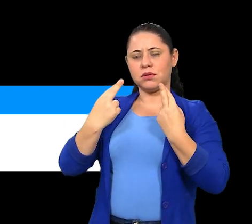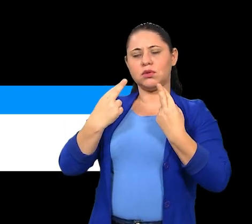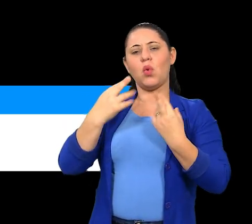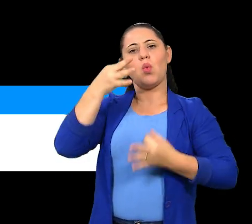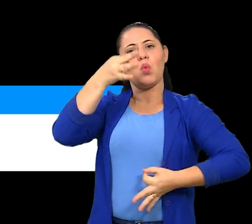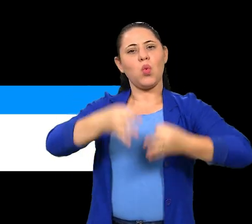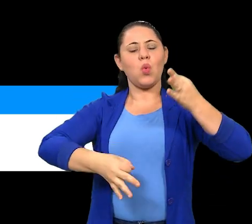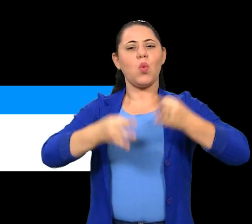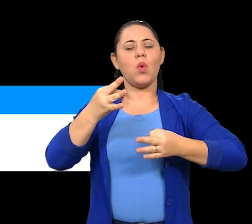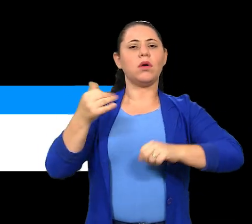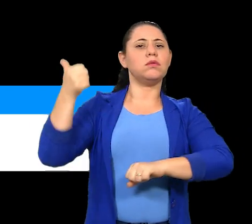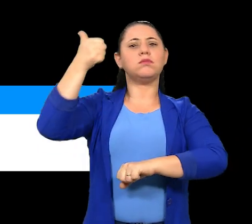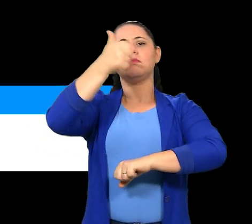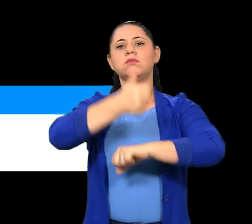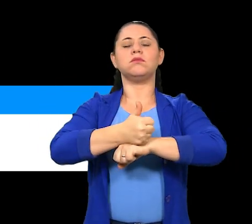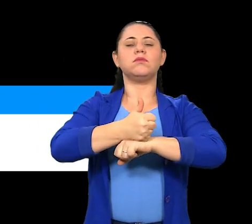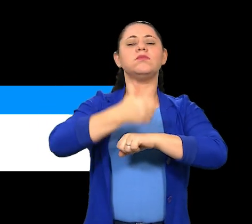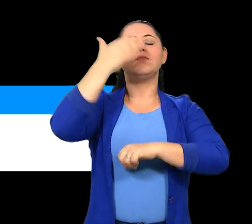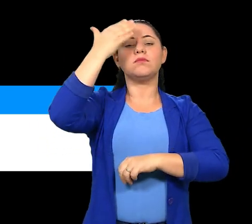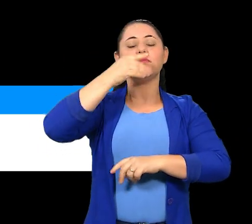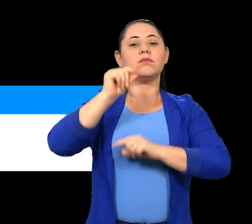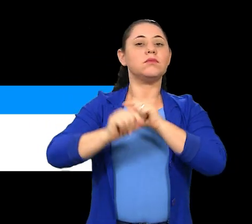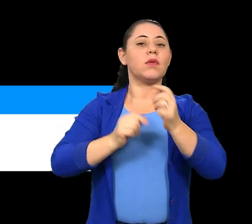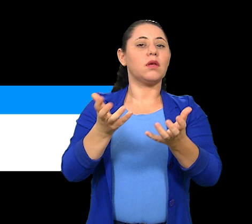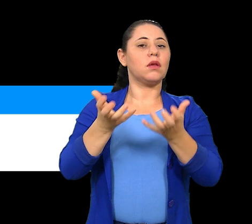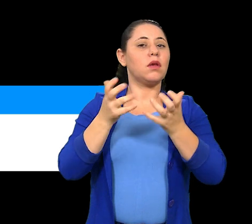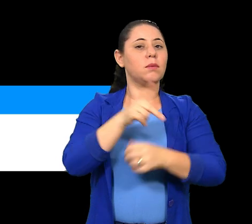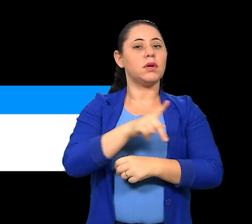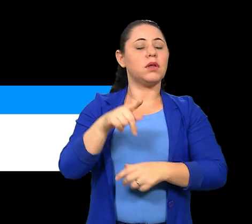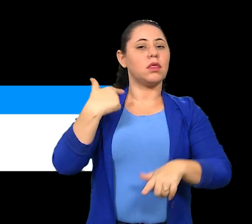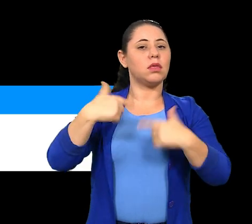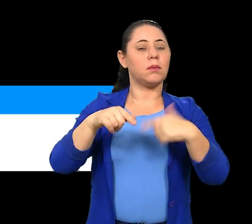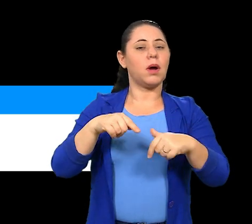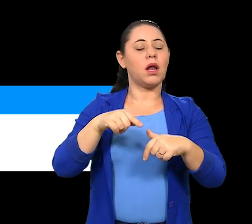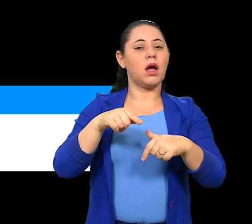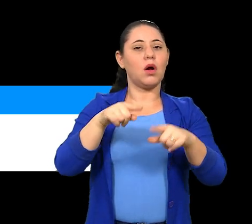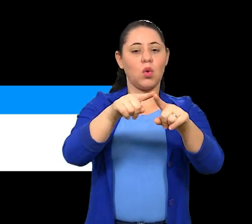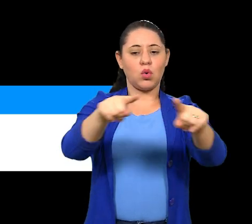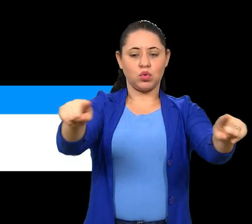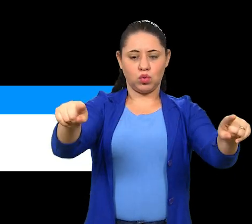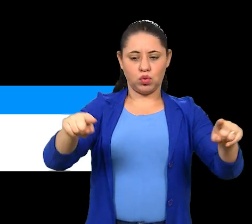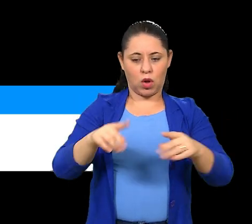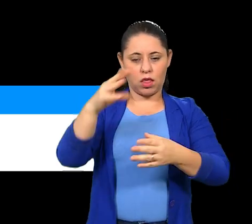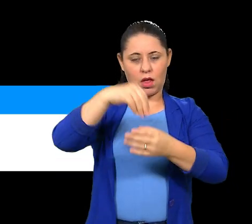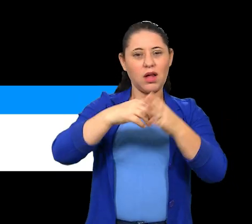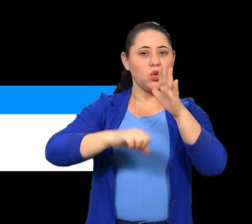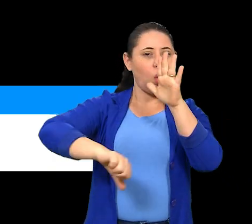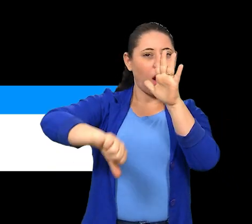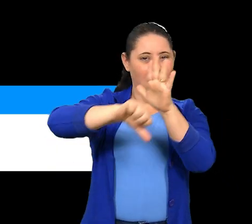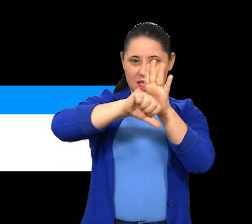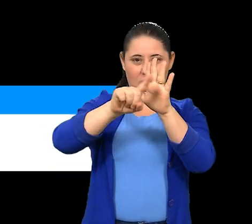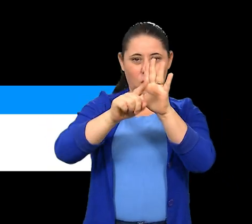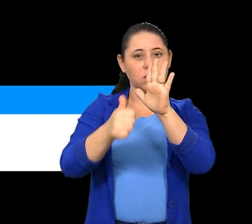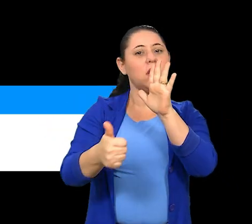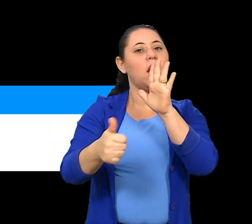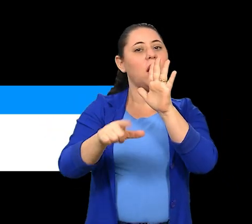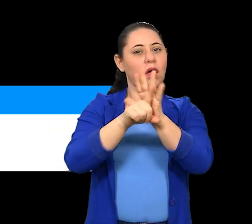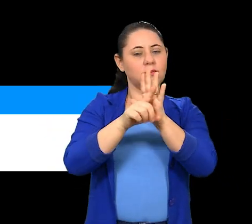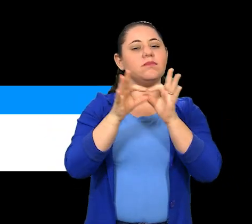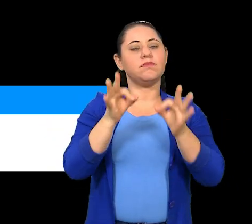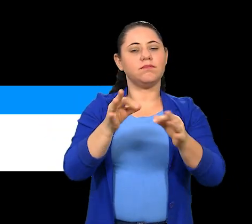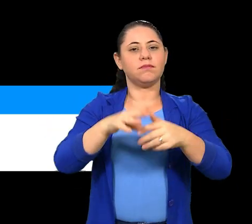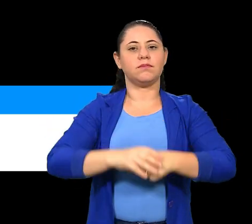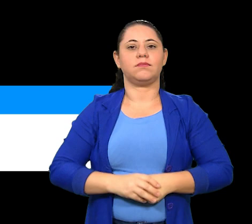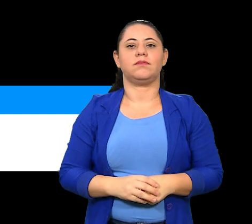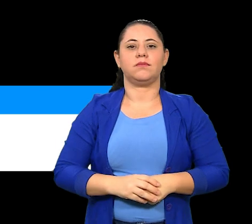brasileiros que estão esperando um resultado um julgamento um posicionamento e que querem ser presidente agora